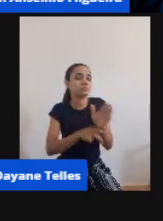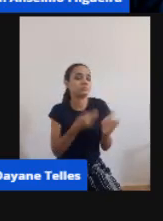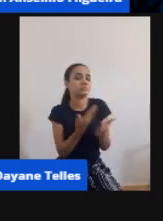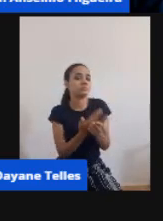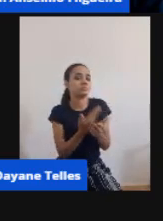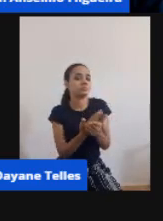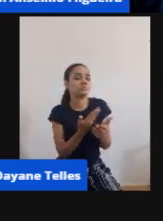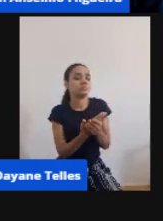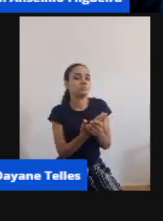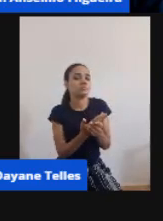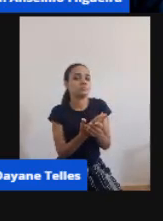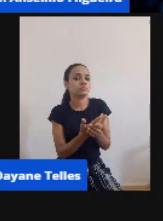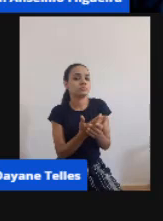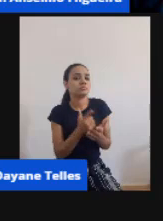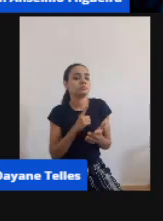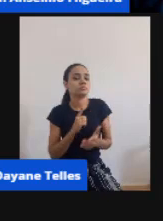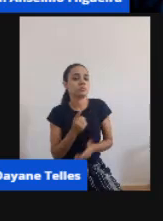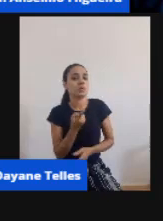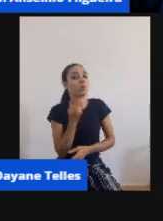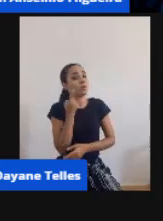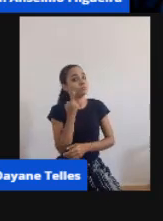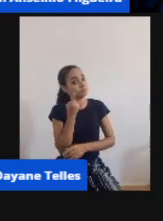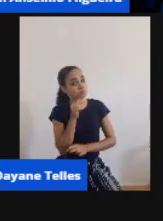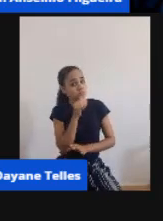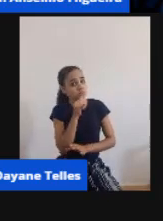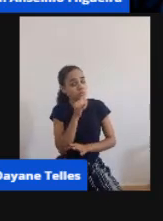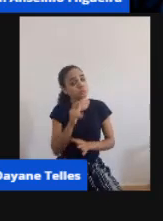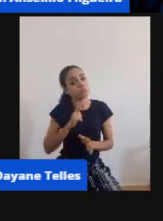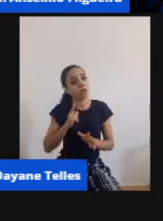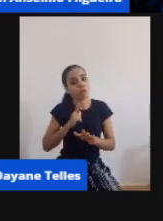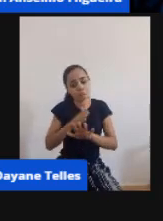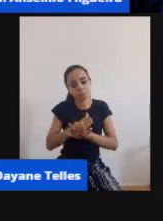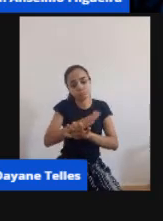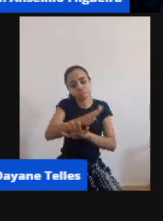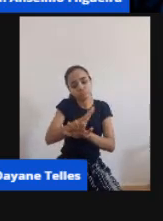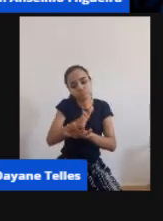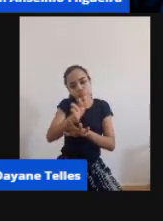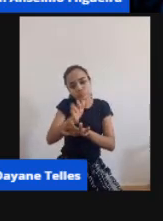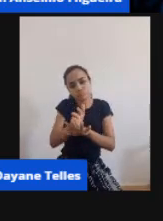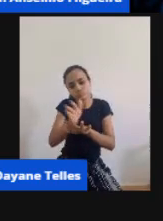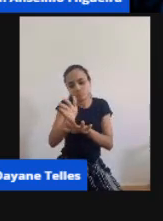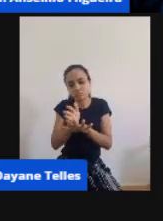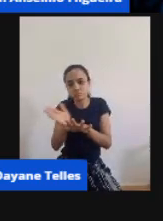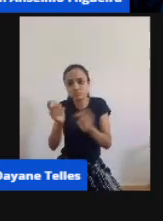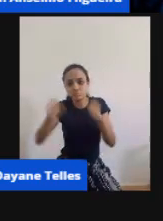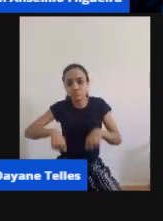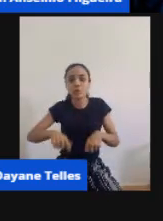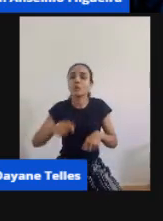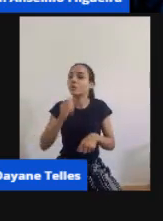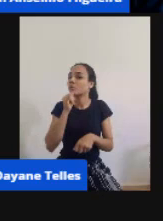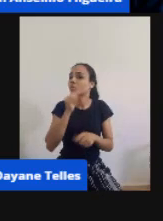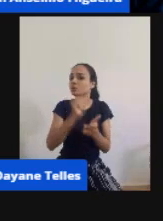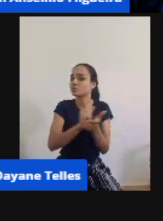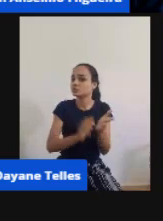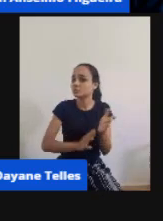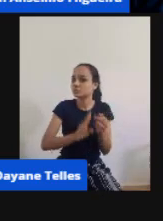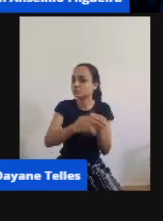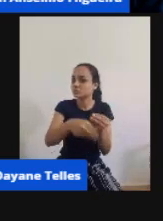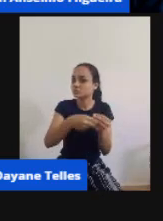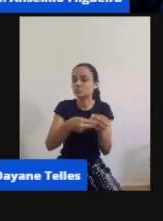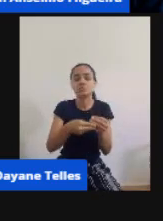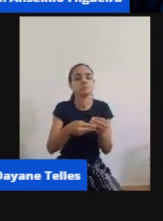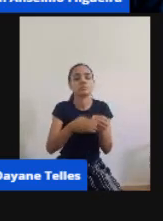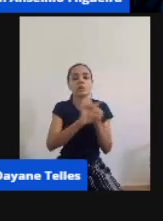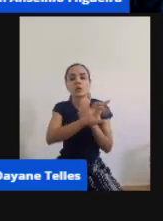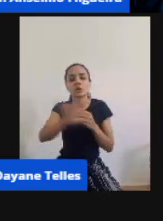possíveis, como as atividades complementares desenvolvidas por cada professor, de acordo com